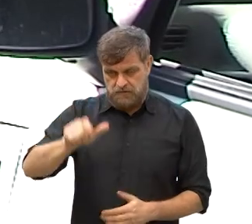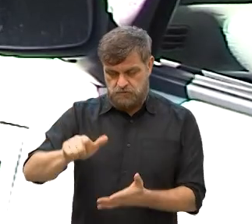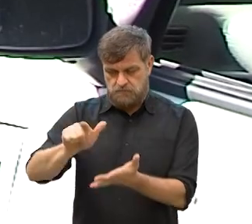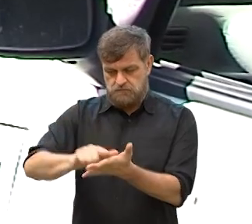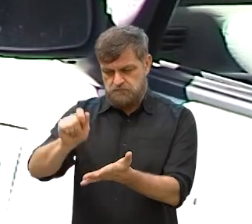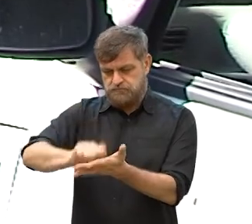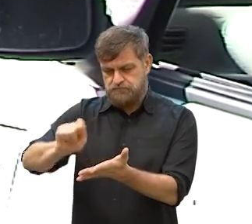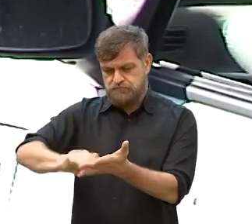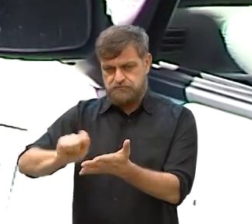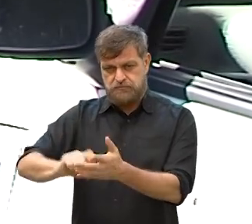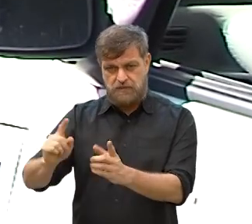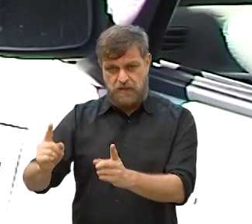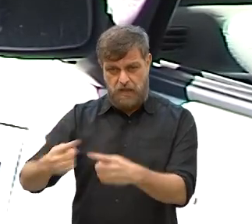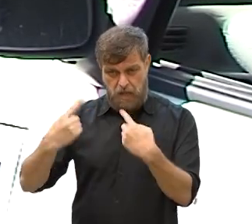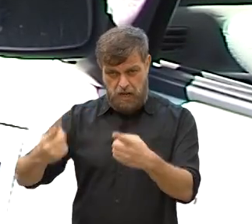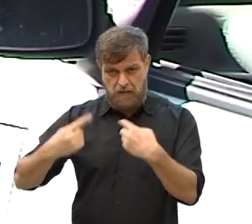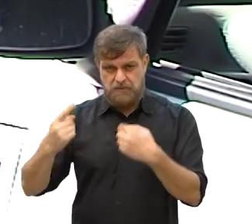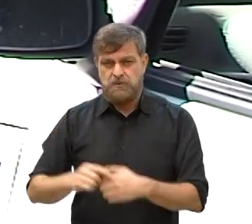chegou